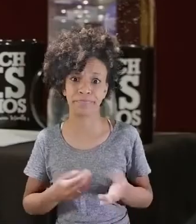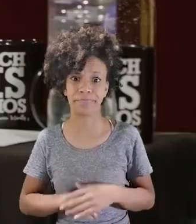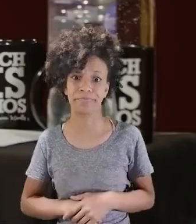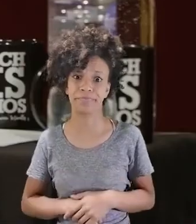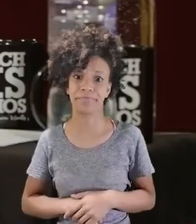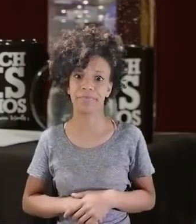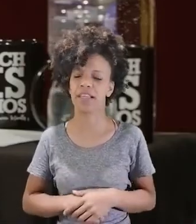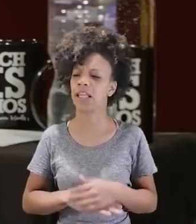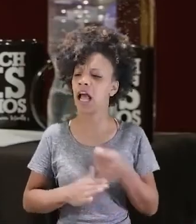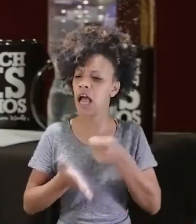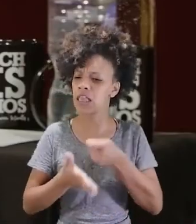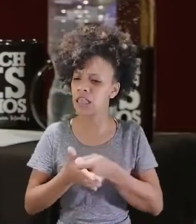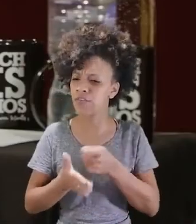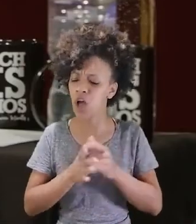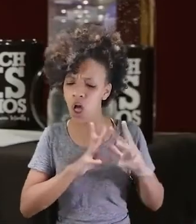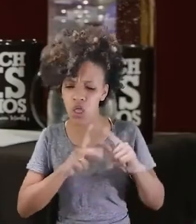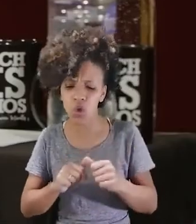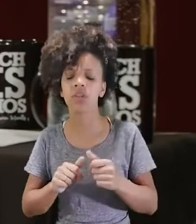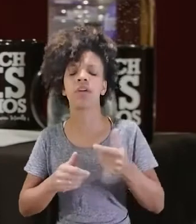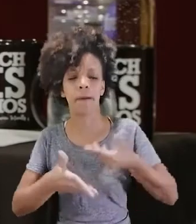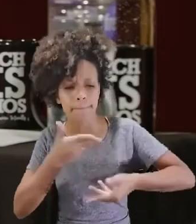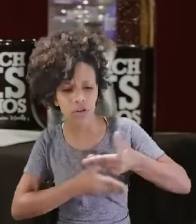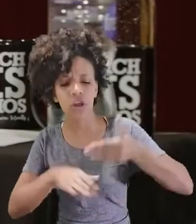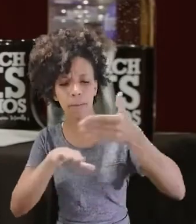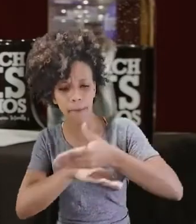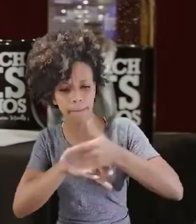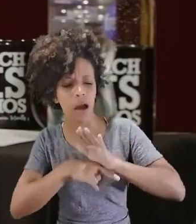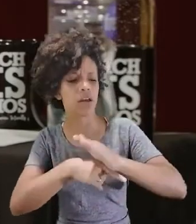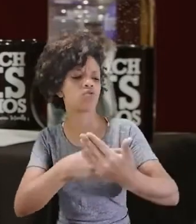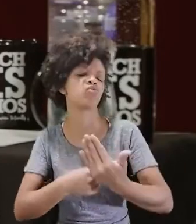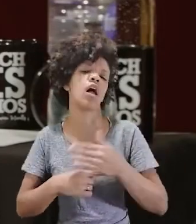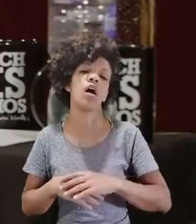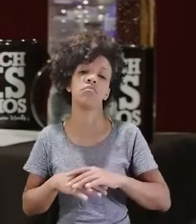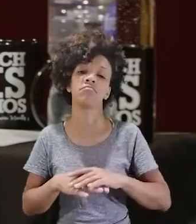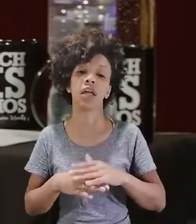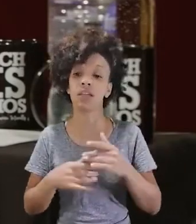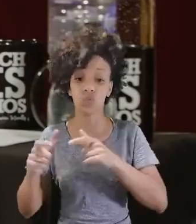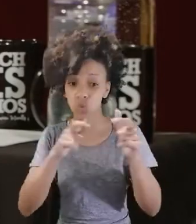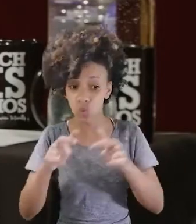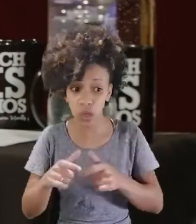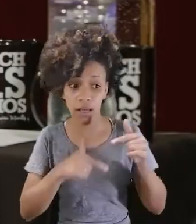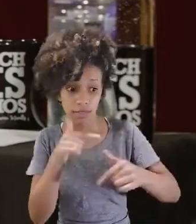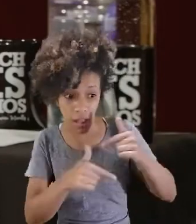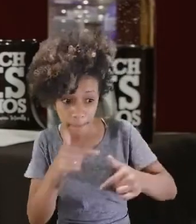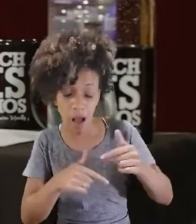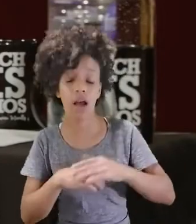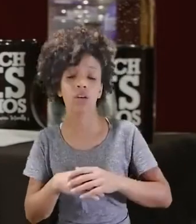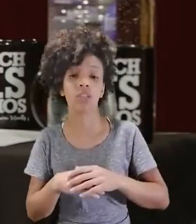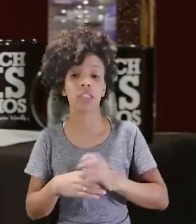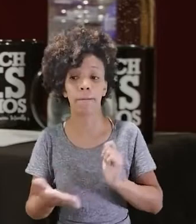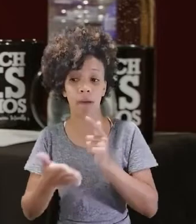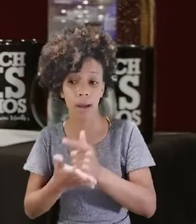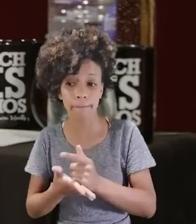é é dever de todos integrantes da facção colaborar E participar dos Progressos do comando seja ele qual for precisa estar desses trabalhos